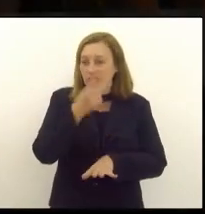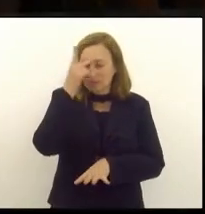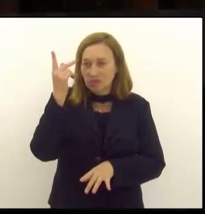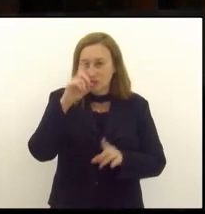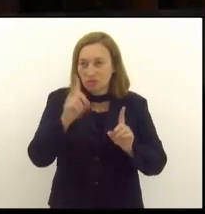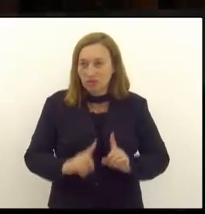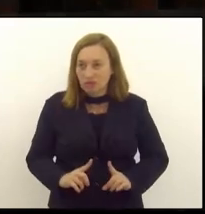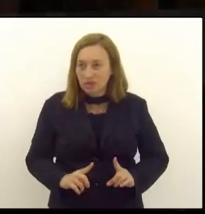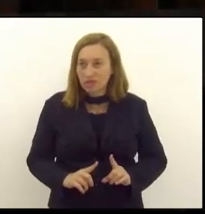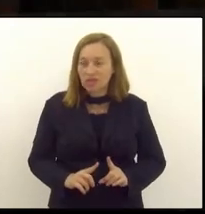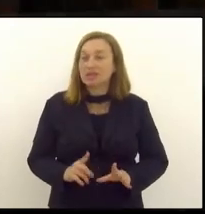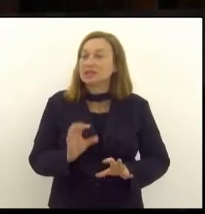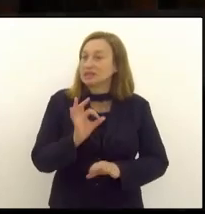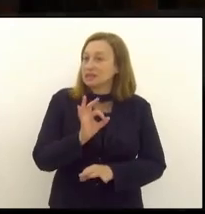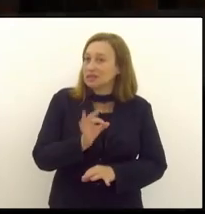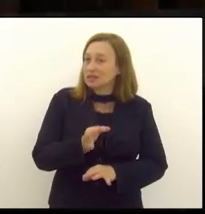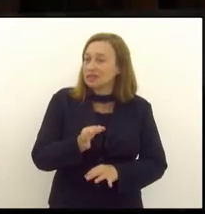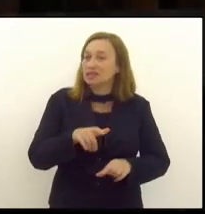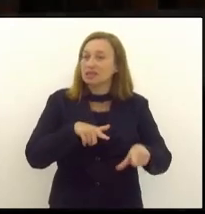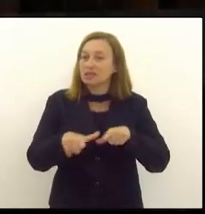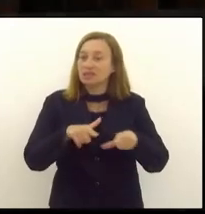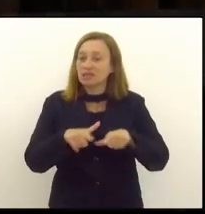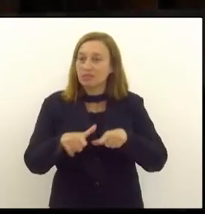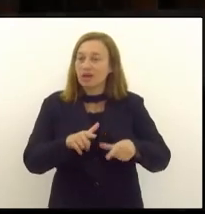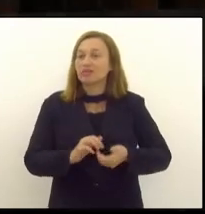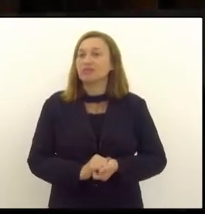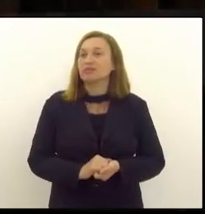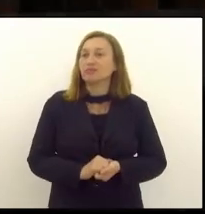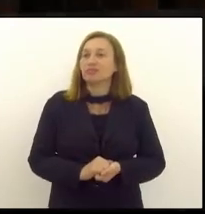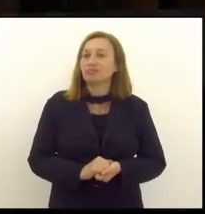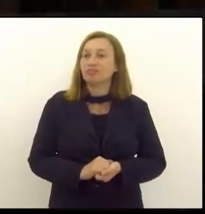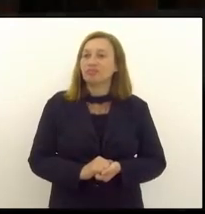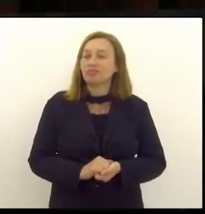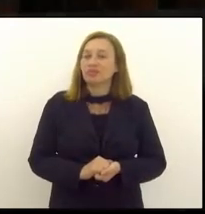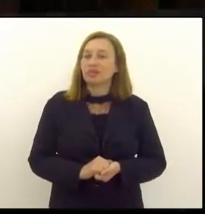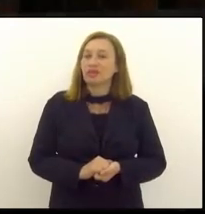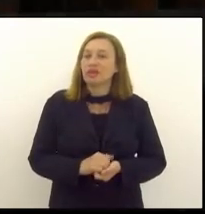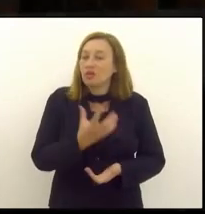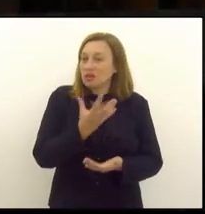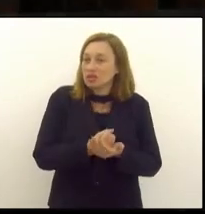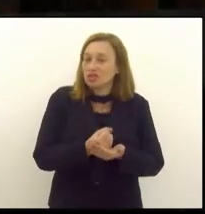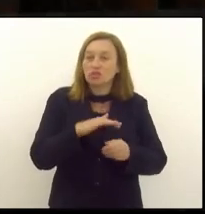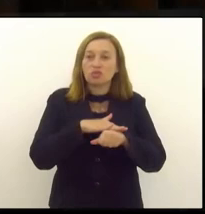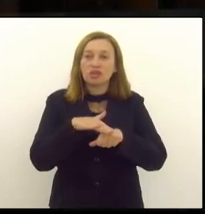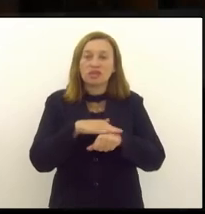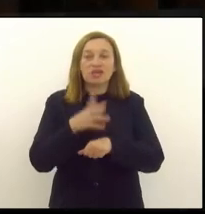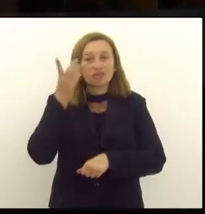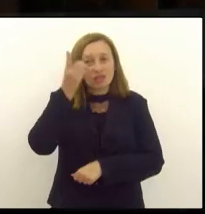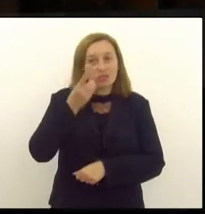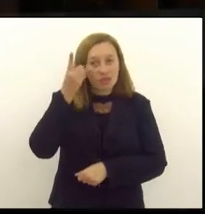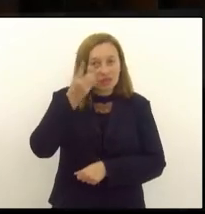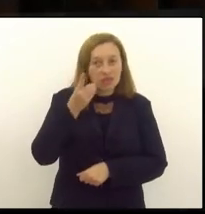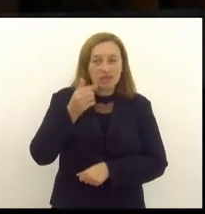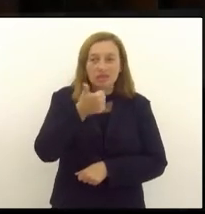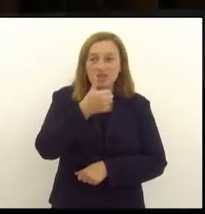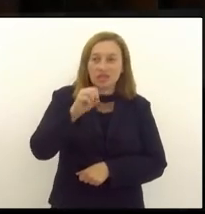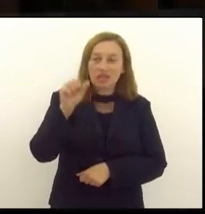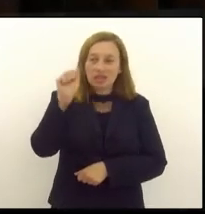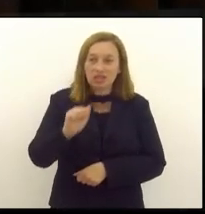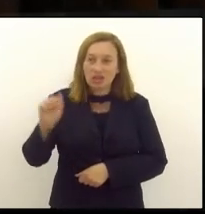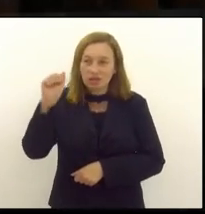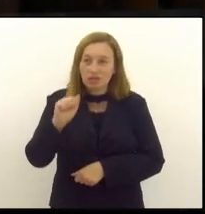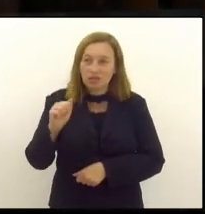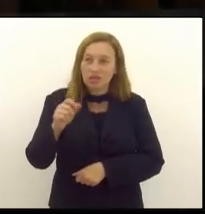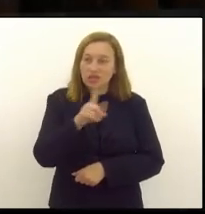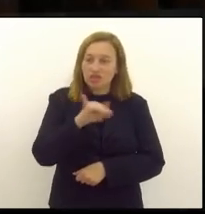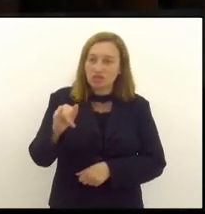com deficiência, e especificamente nesse trabalho offshore, é um registro, conversava antes com o deputado, dia 10 de agosto é o Dia do